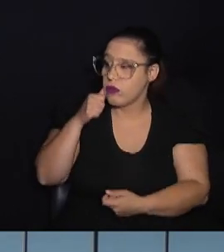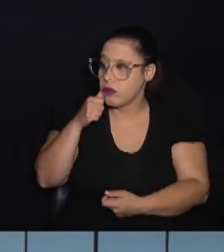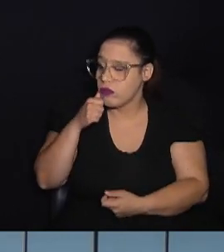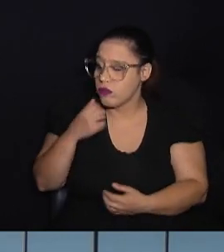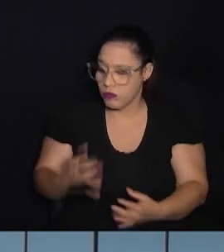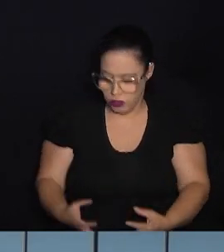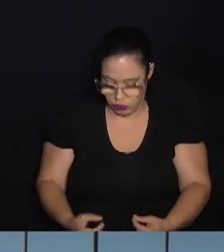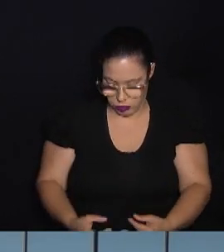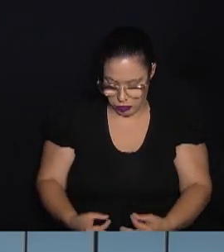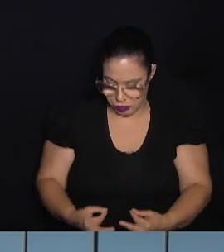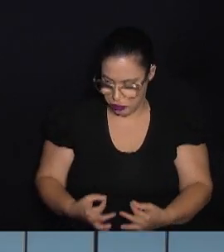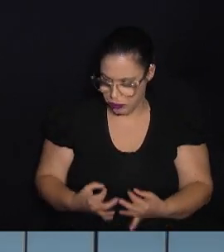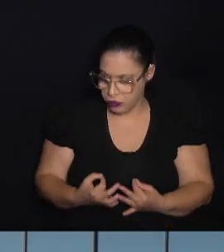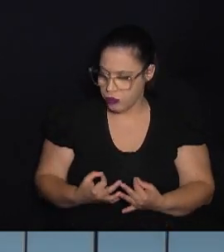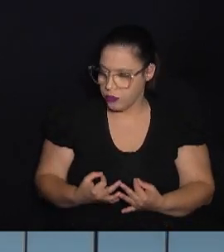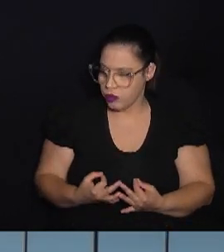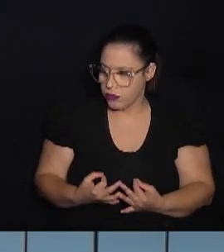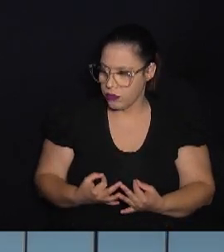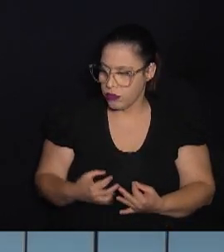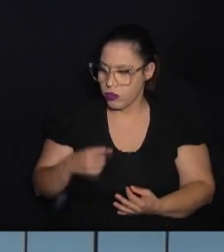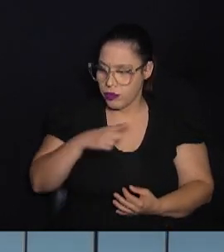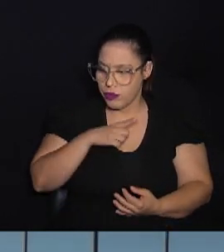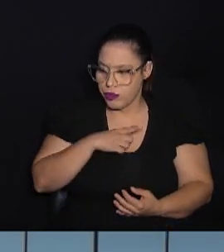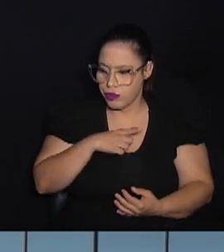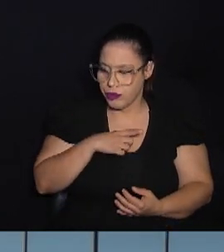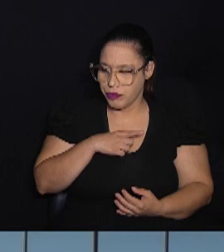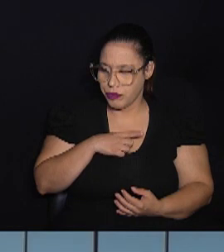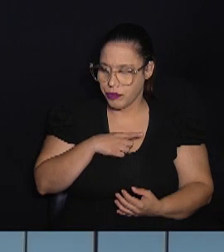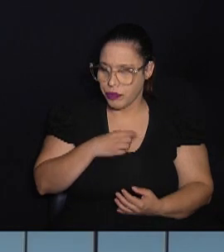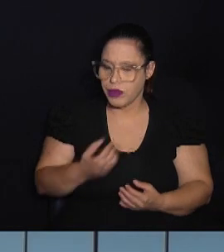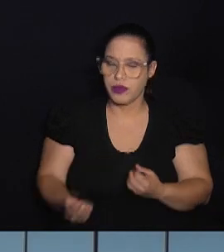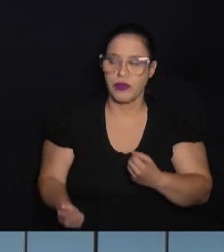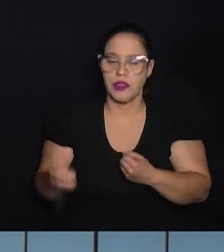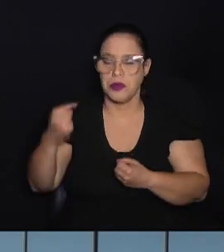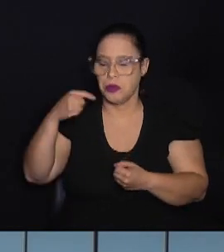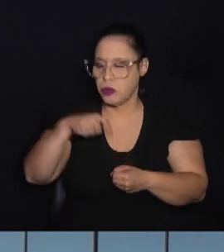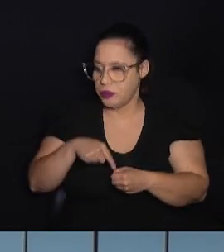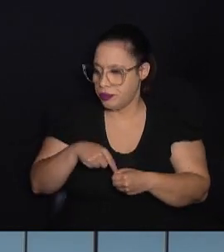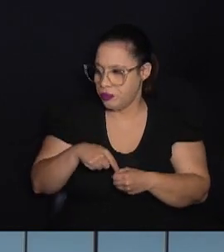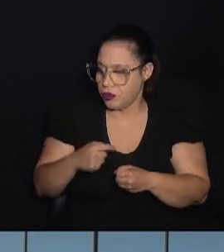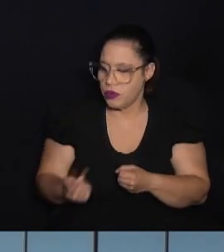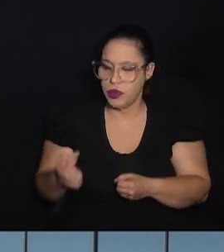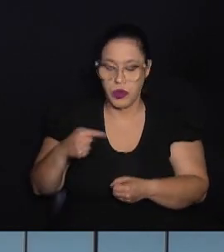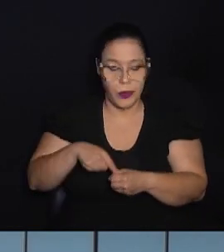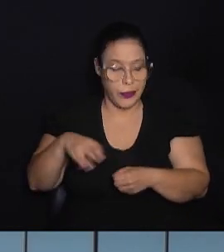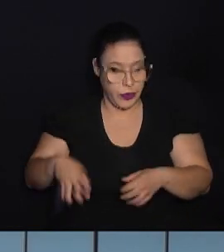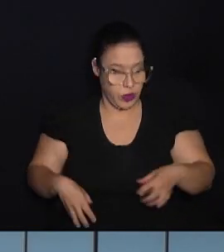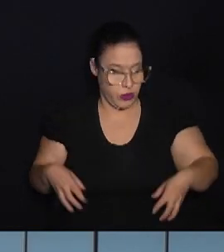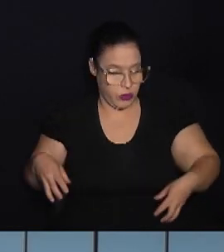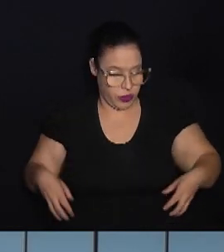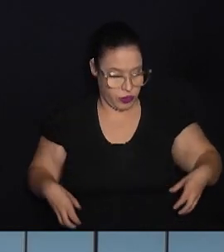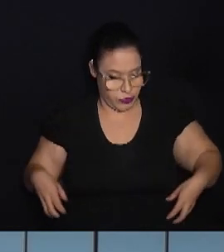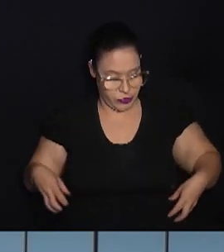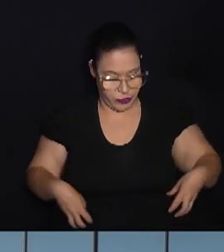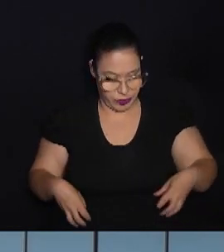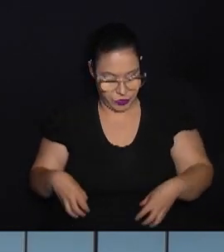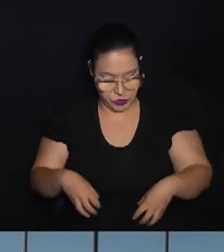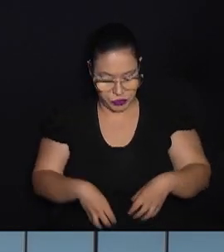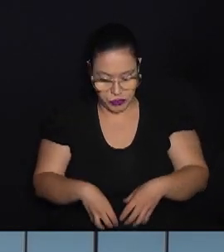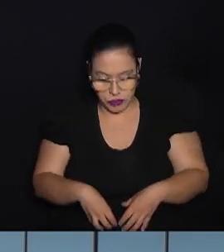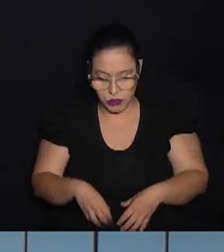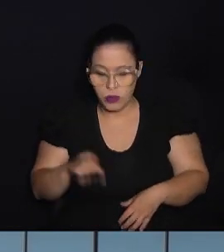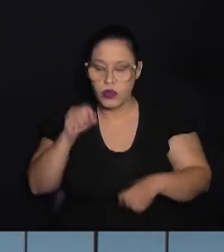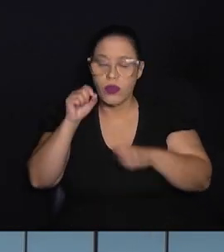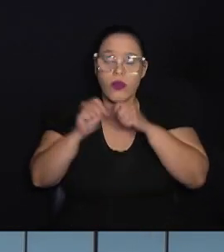câncer de endométrio, aí tem chance dele voltar ou voltar em outra parte do útero? Como que isso